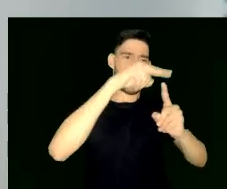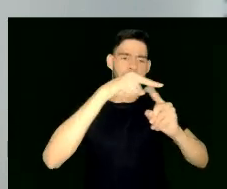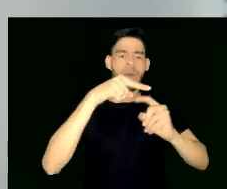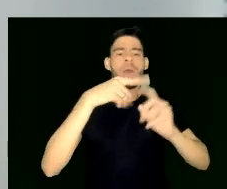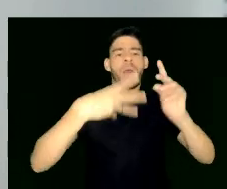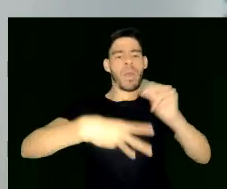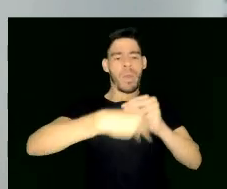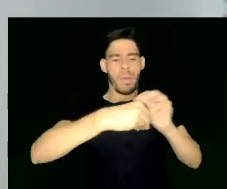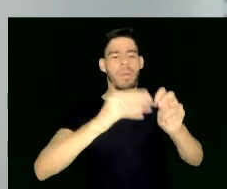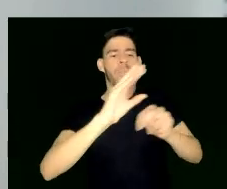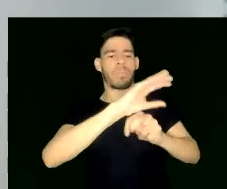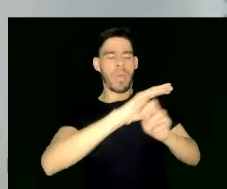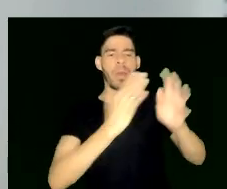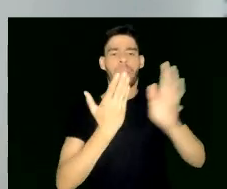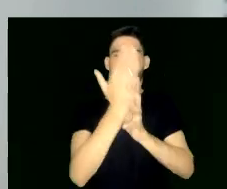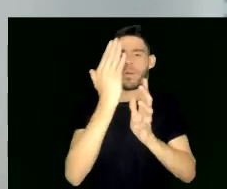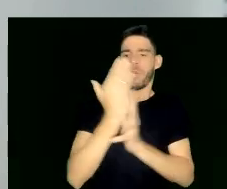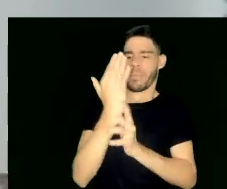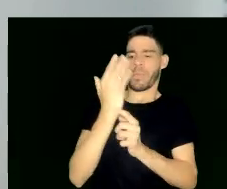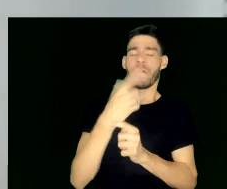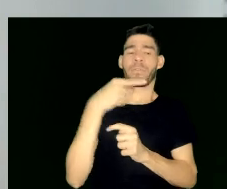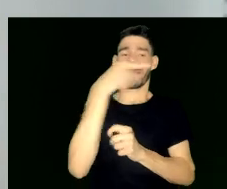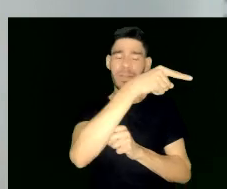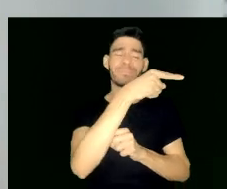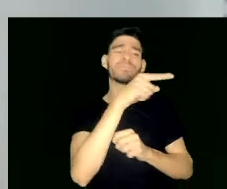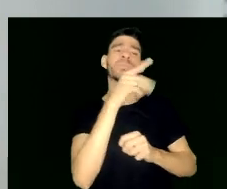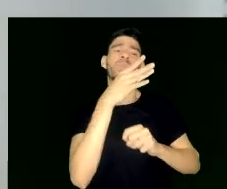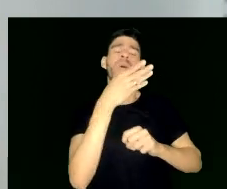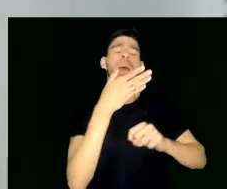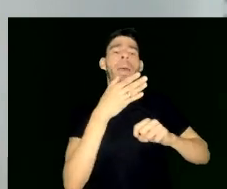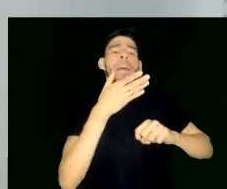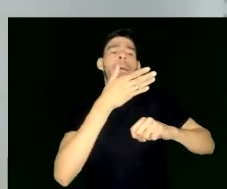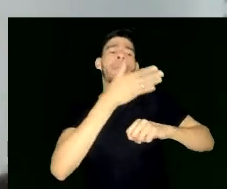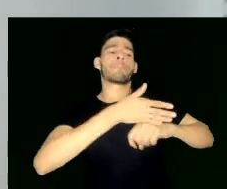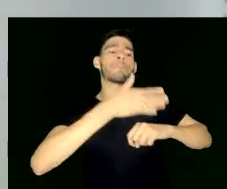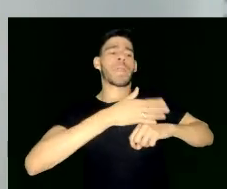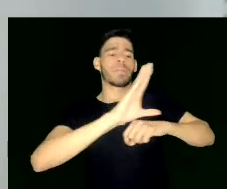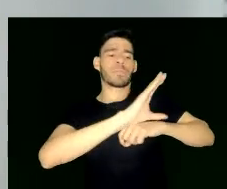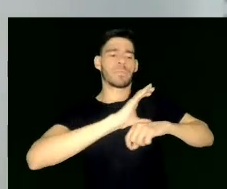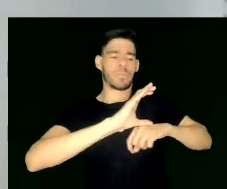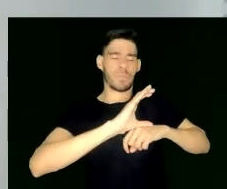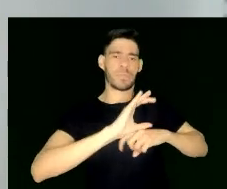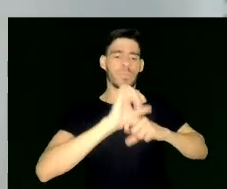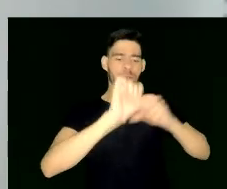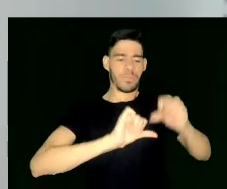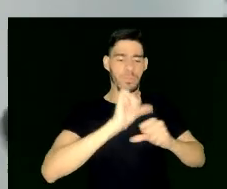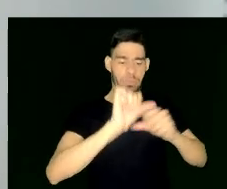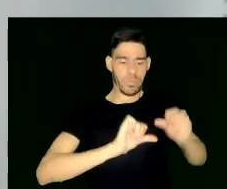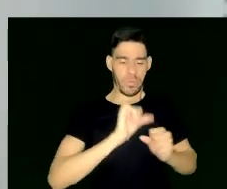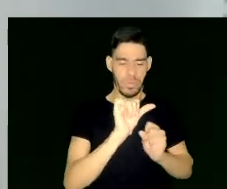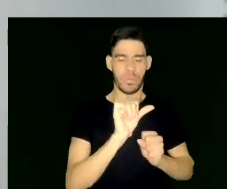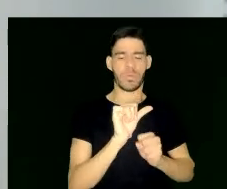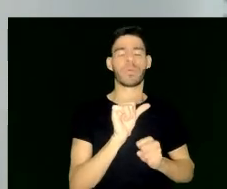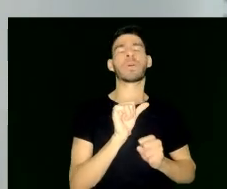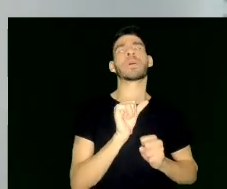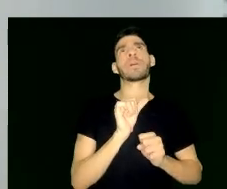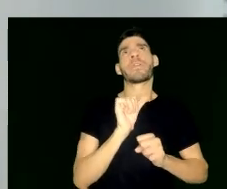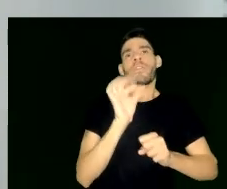vão aprovando emendas constitucionais, e é justamente a prática constitucional via